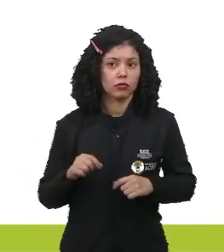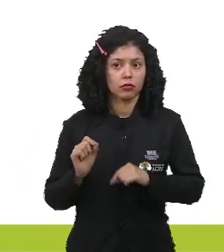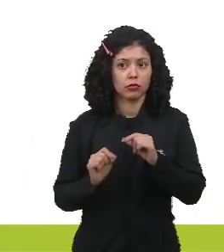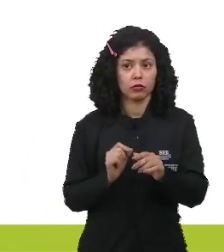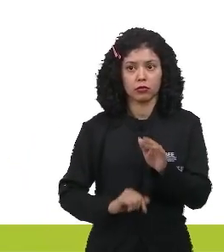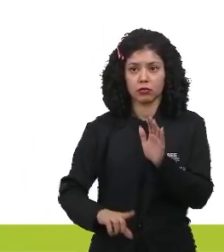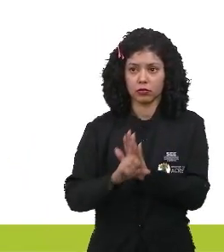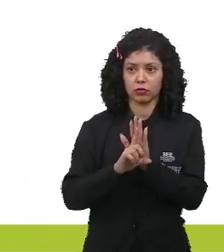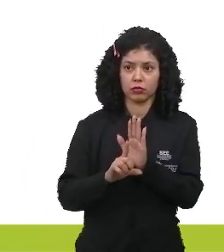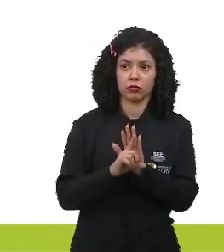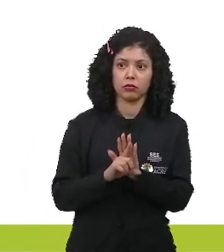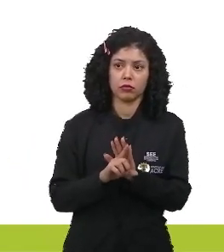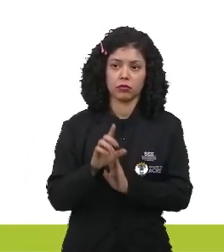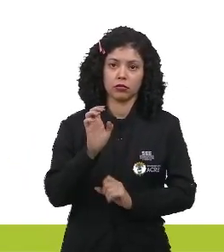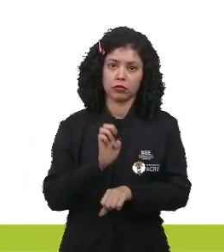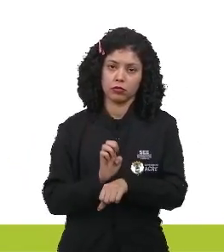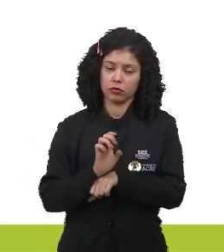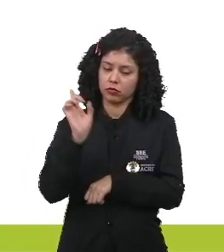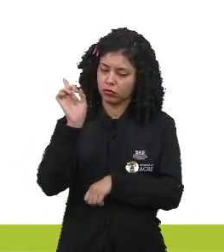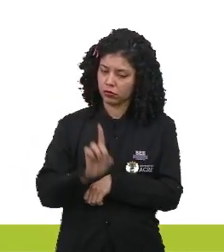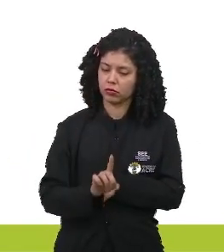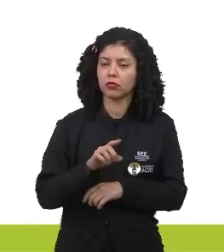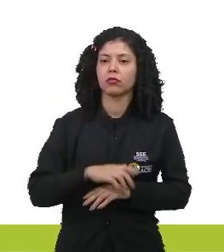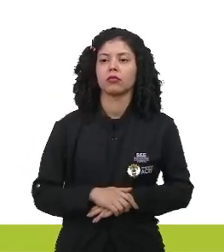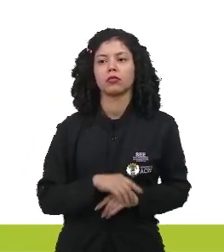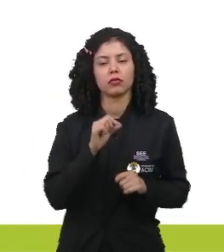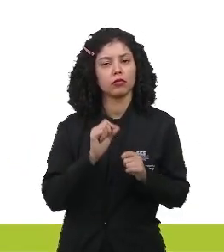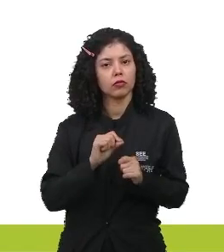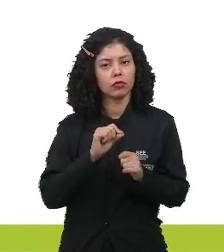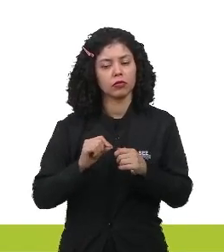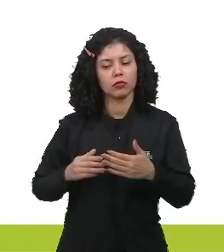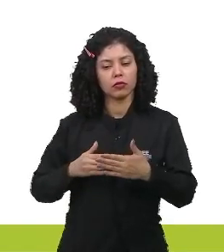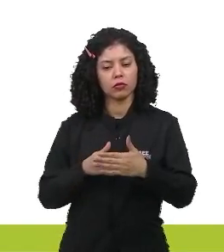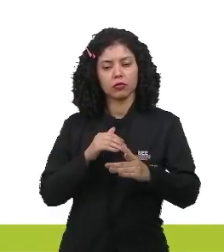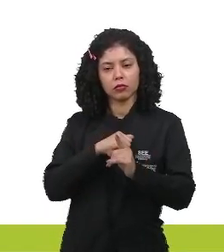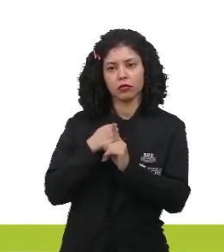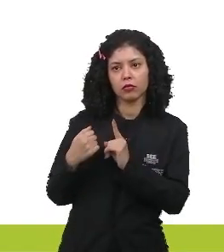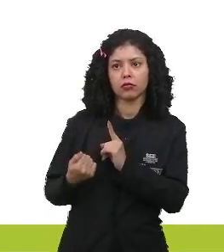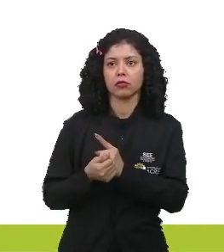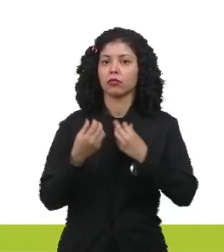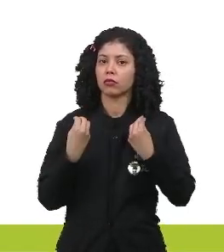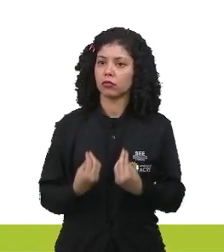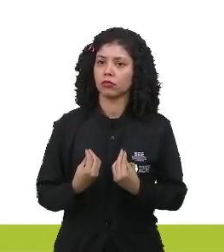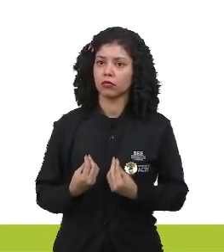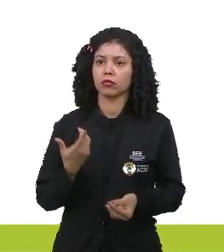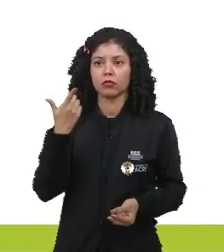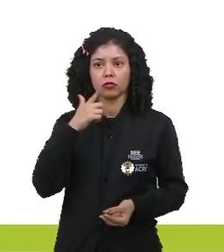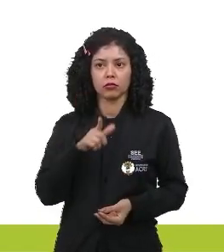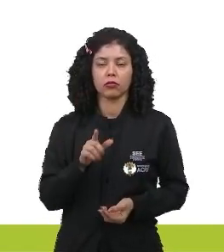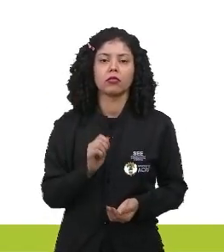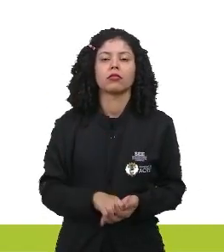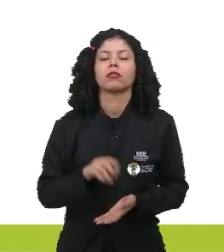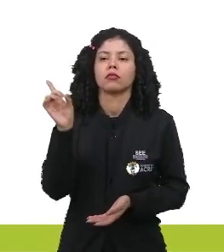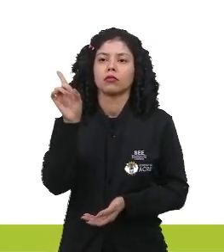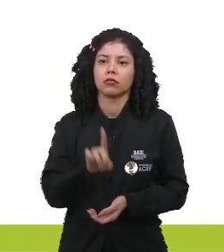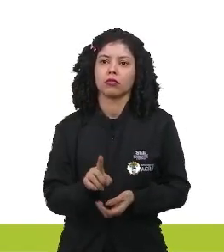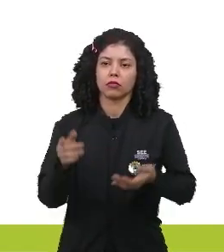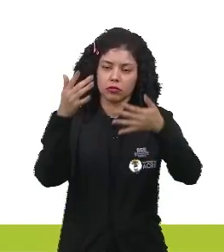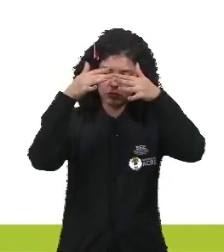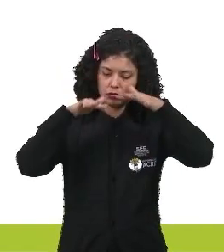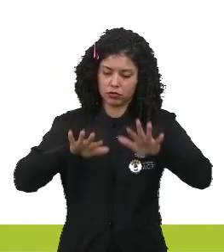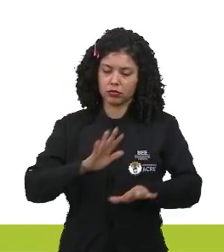criar o estado de direito fazer o pacto social Para quê Para garantir os direitos